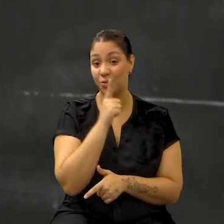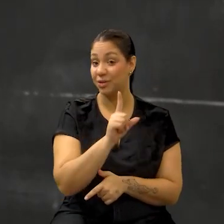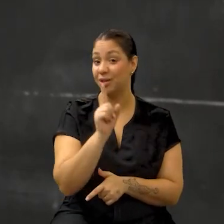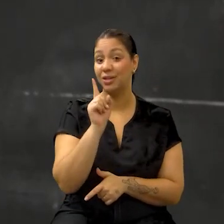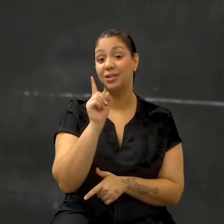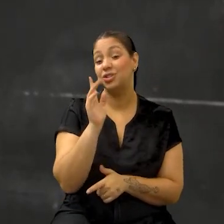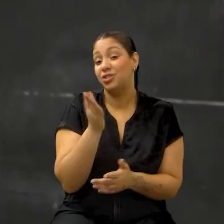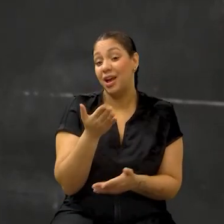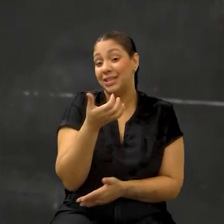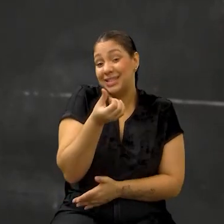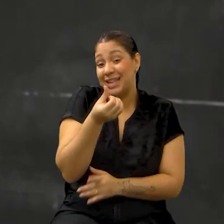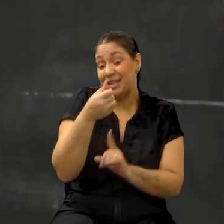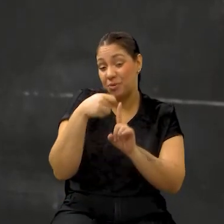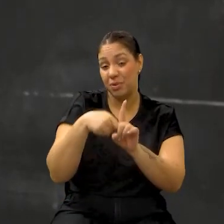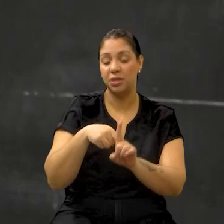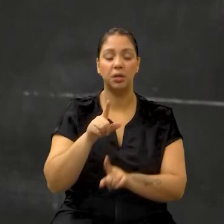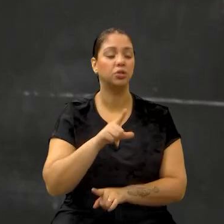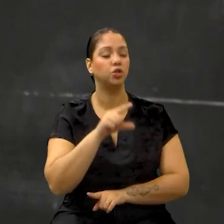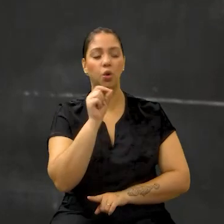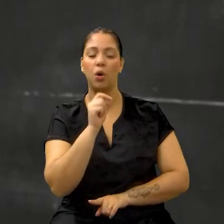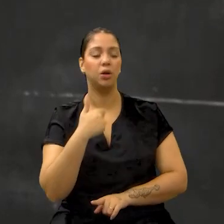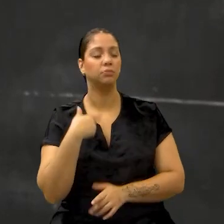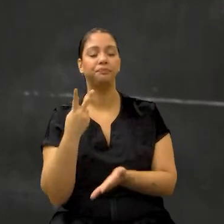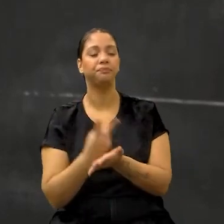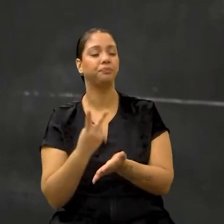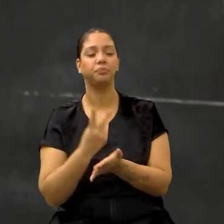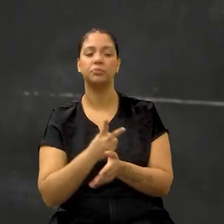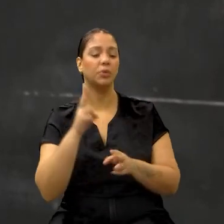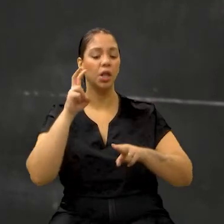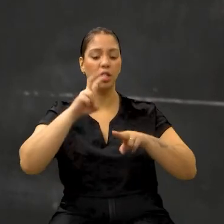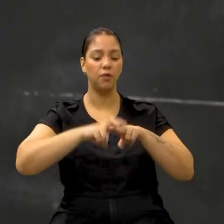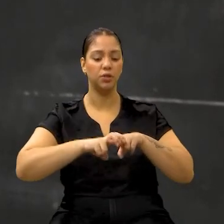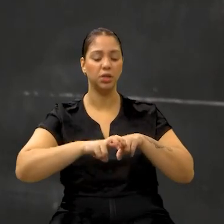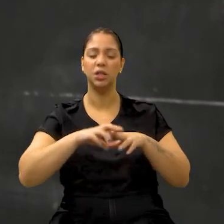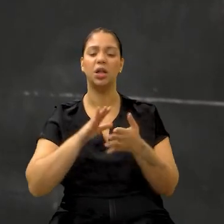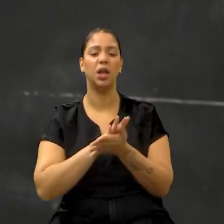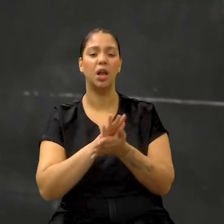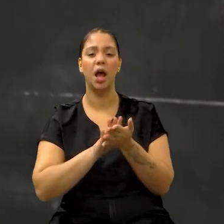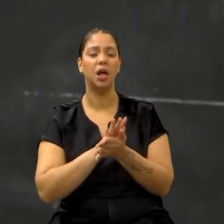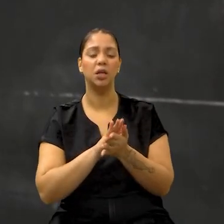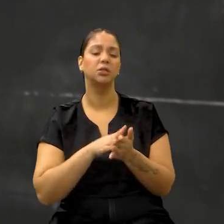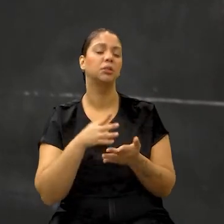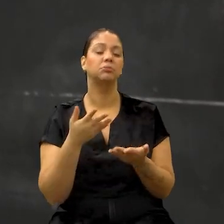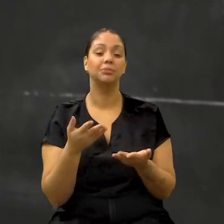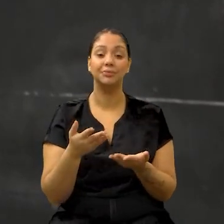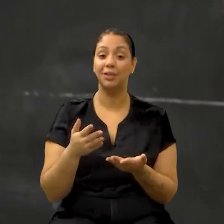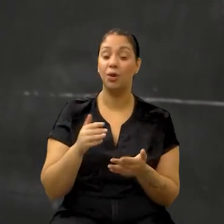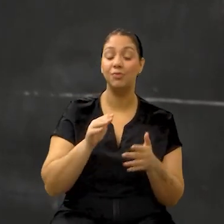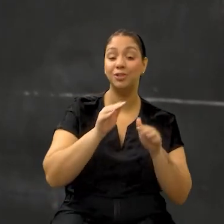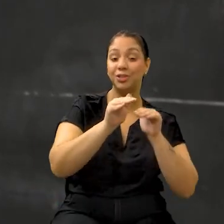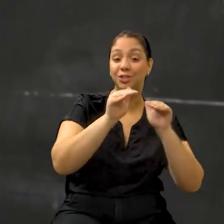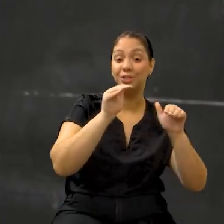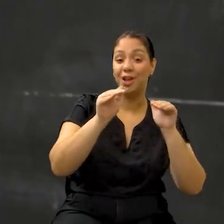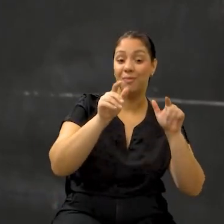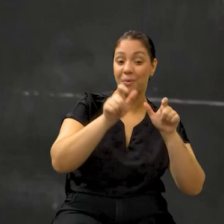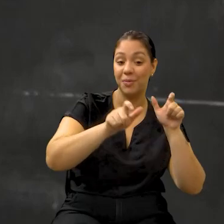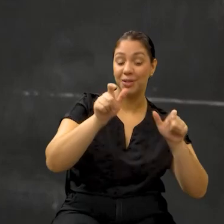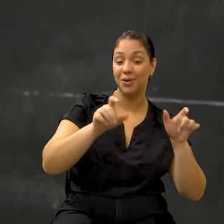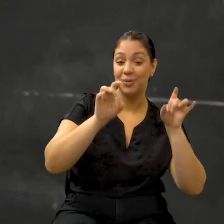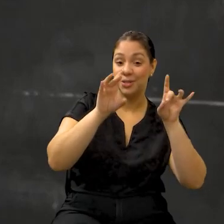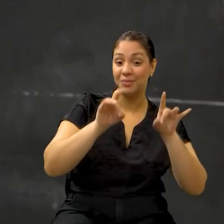está tentando fazer a filha sentar e a filha não pode sentar e ela quer se manter lá pelo marido. Então ele chama